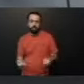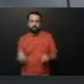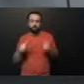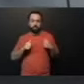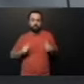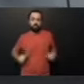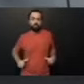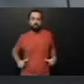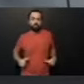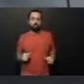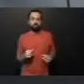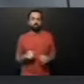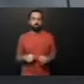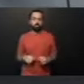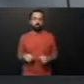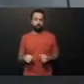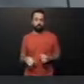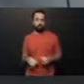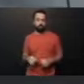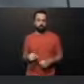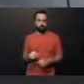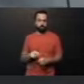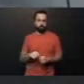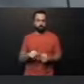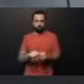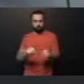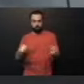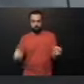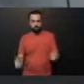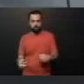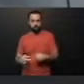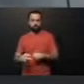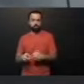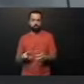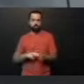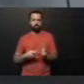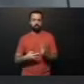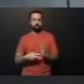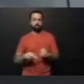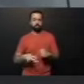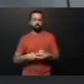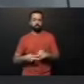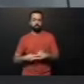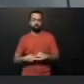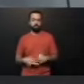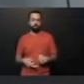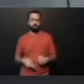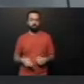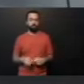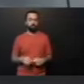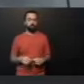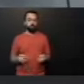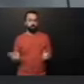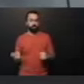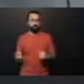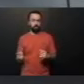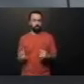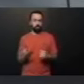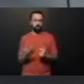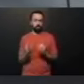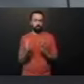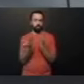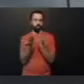Mexa, tá? Então, essas palavrinhas são verbos imperativos. Feche,